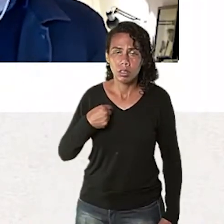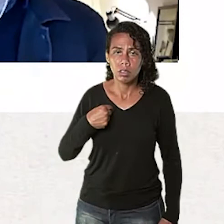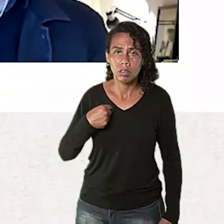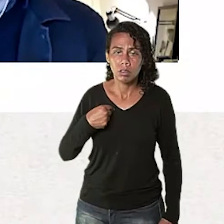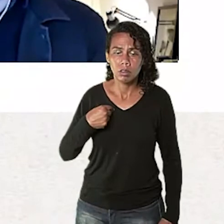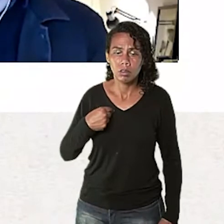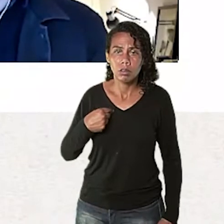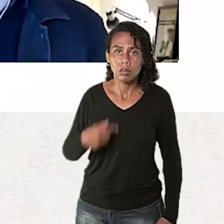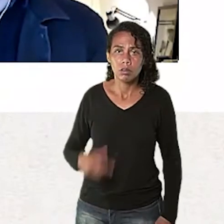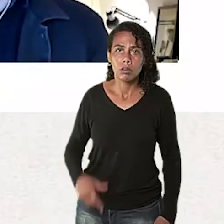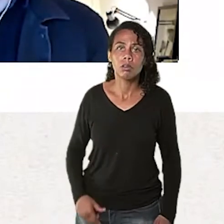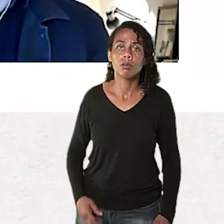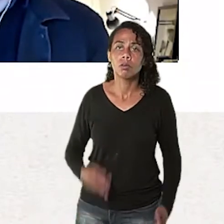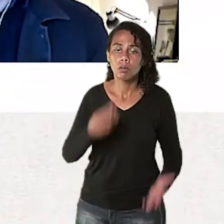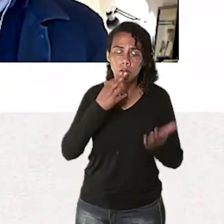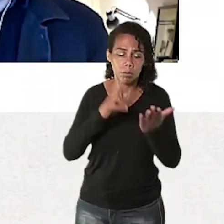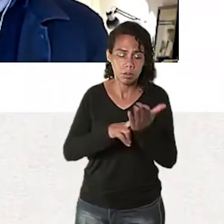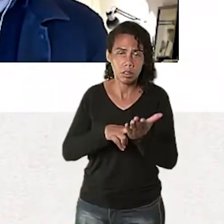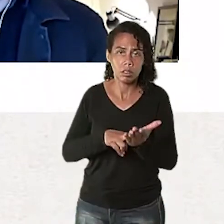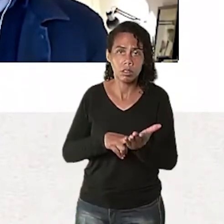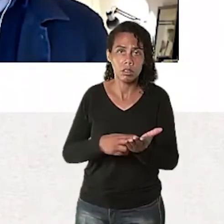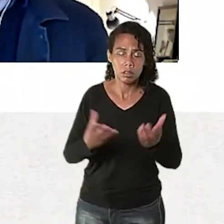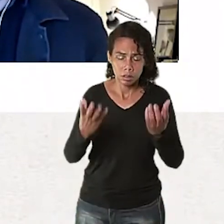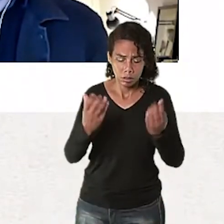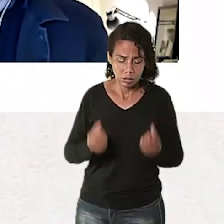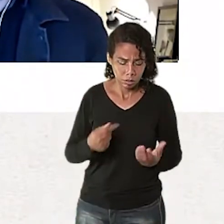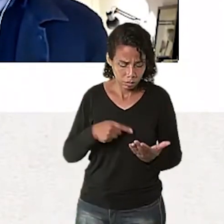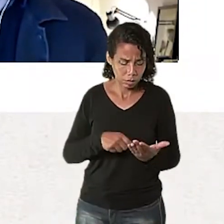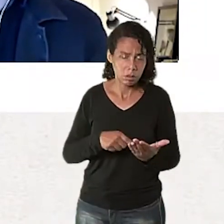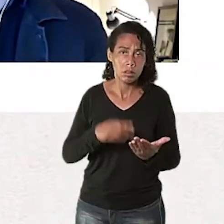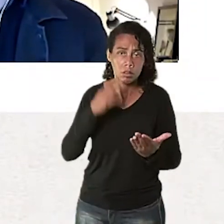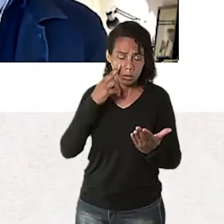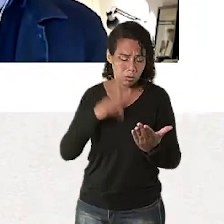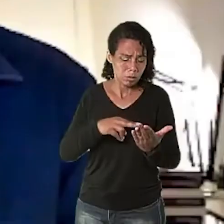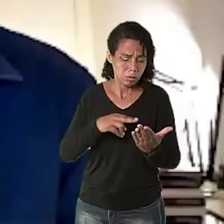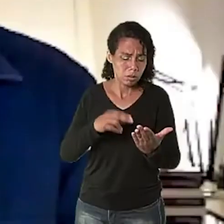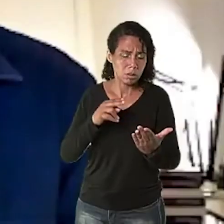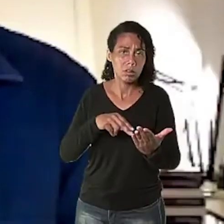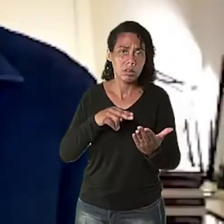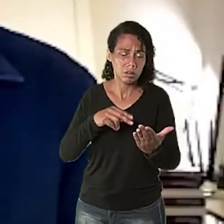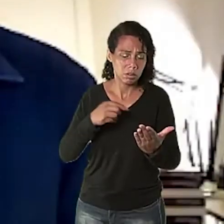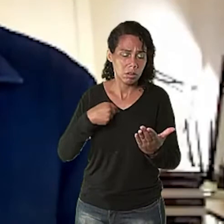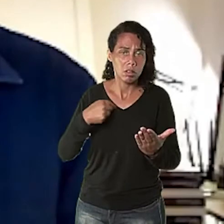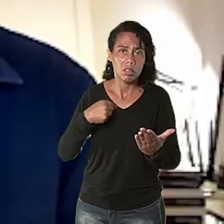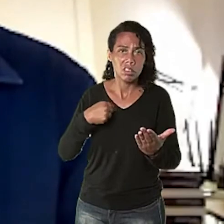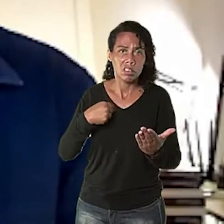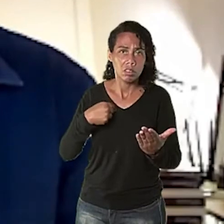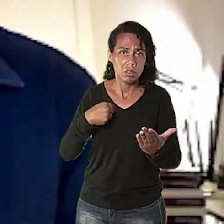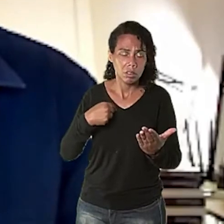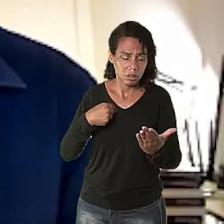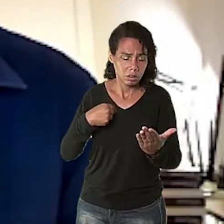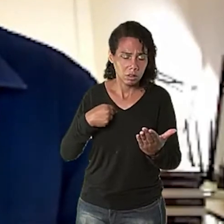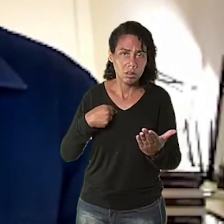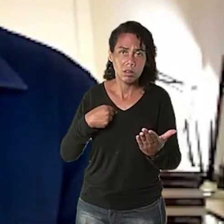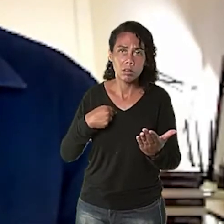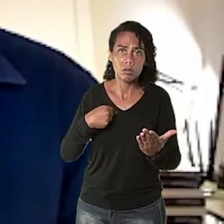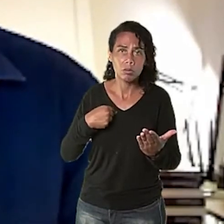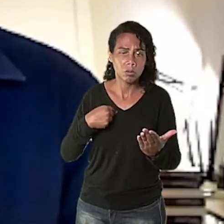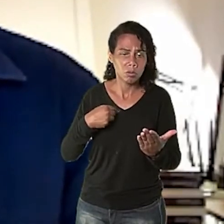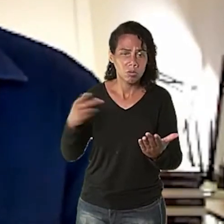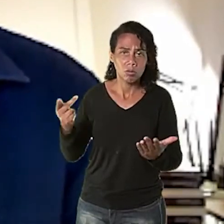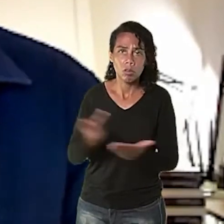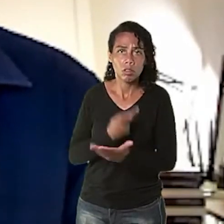Eu ofereci de escrever uma coluna ou uma nota explicando a metáfora, explicando a citação, explicando essa